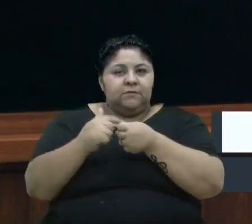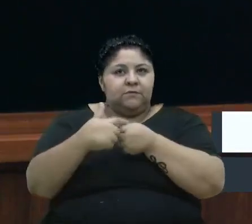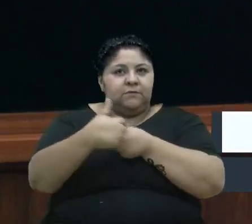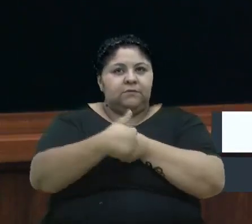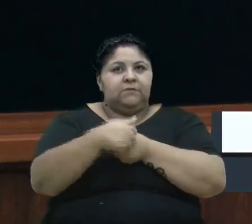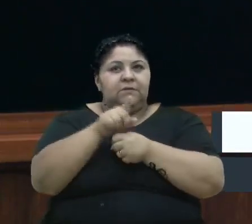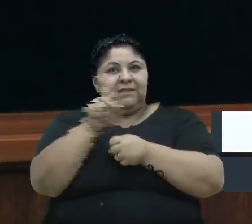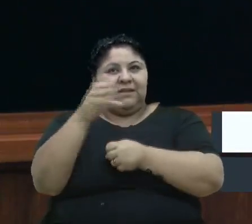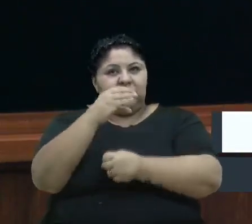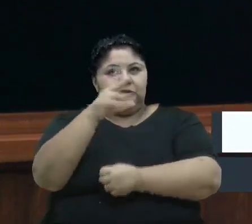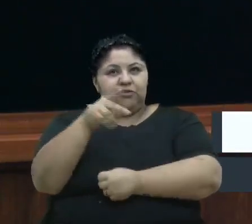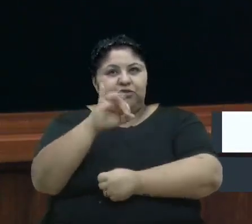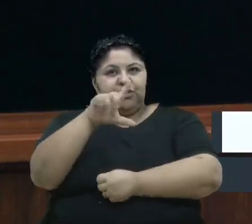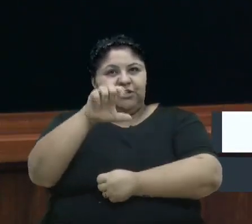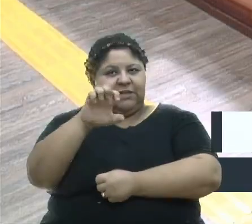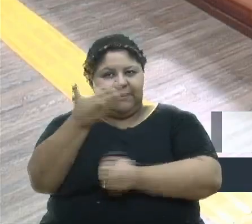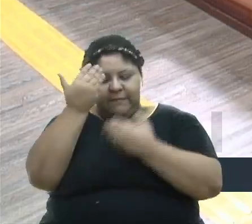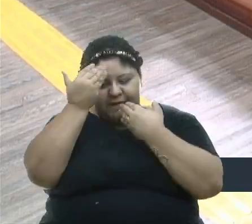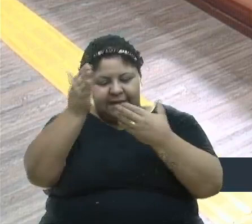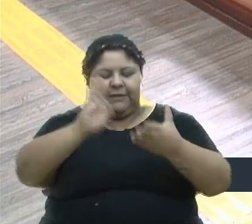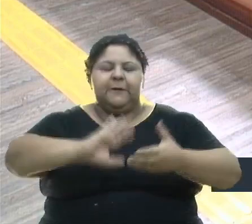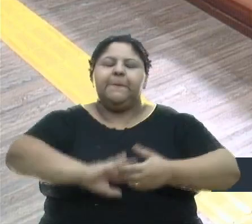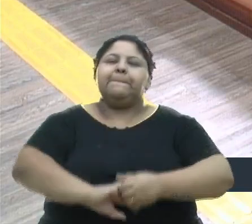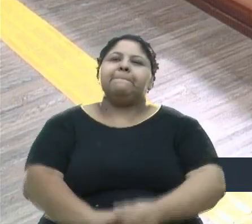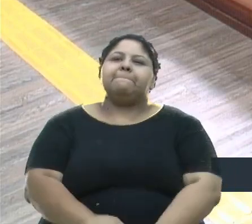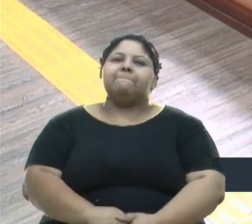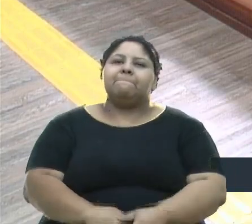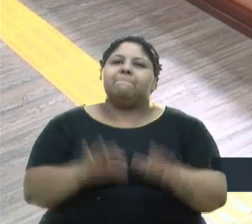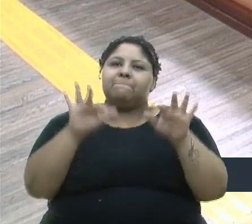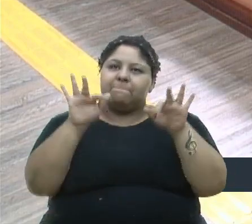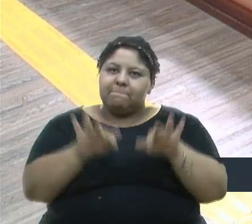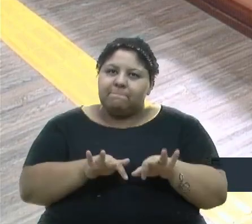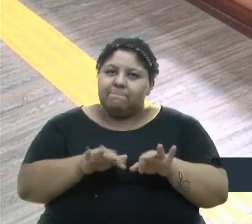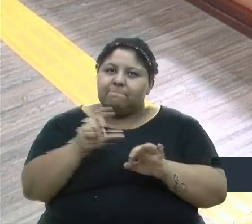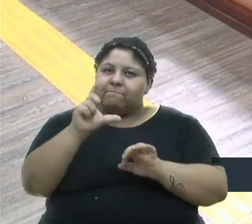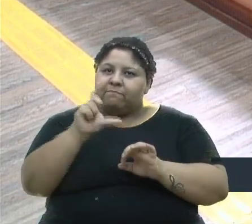no Chile. Muito obrigada. Obrigado. Encerradas pequenas comunicações.